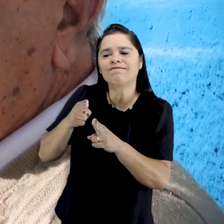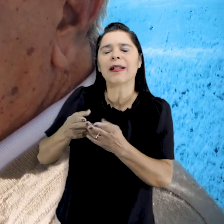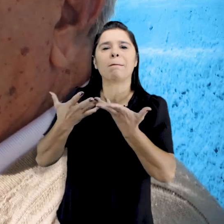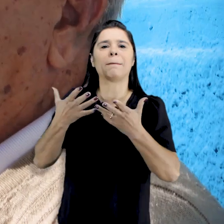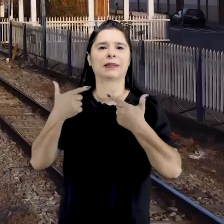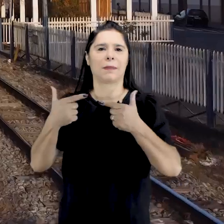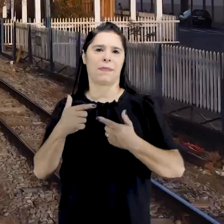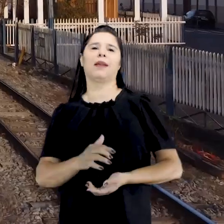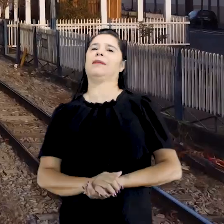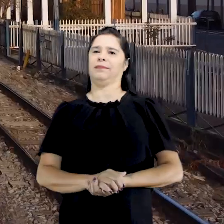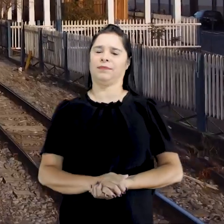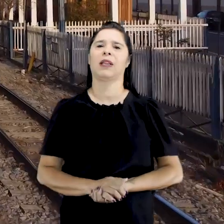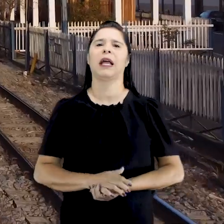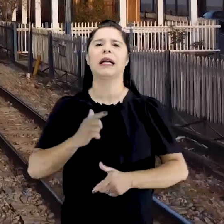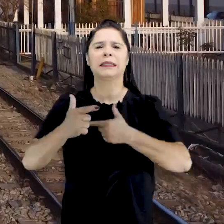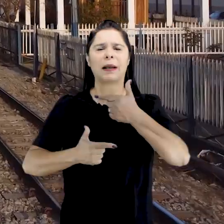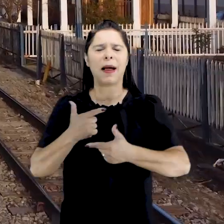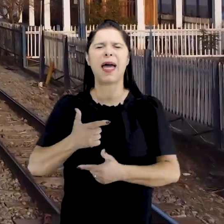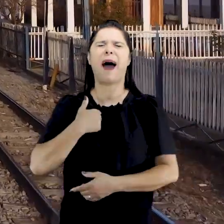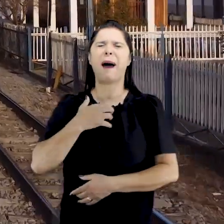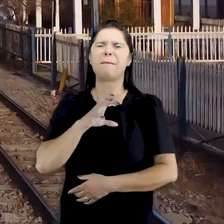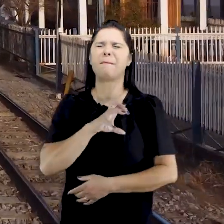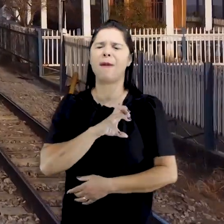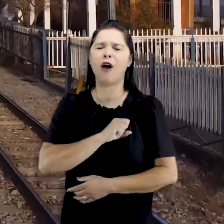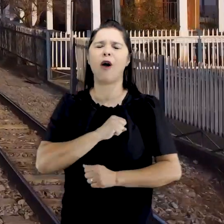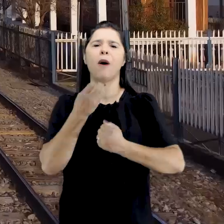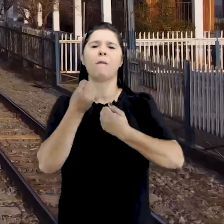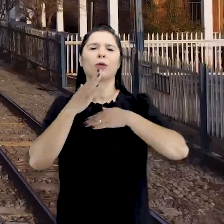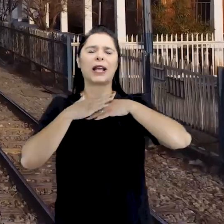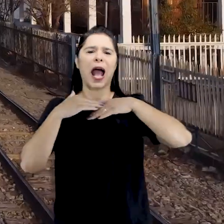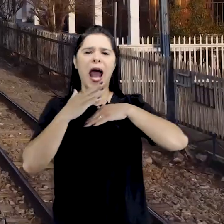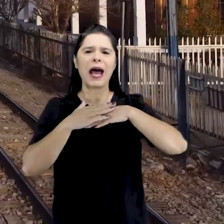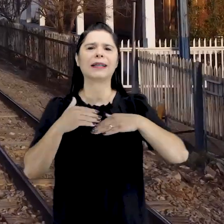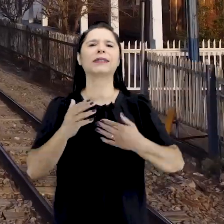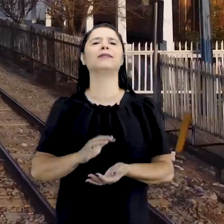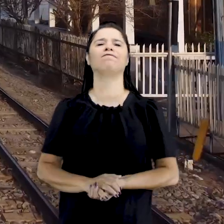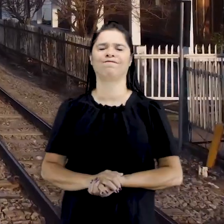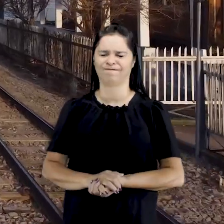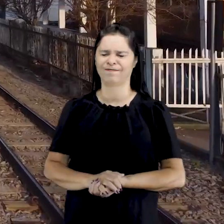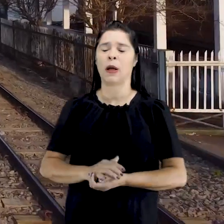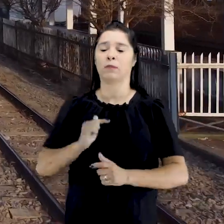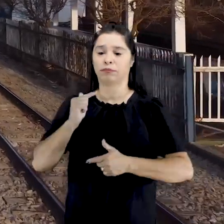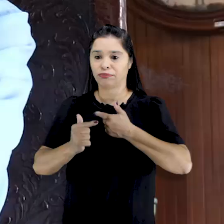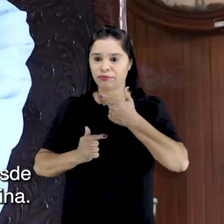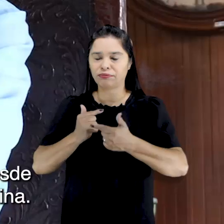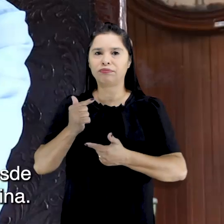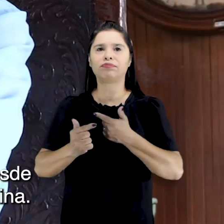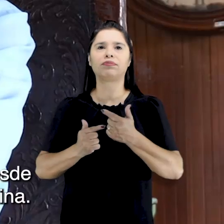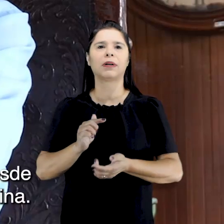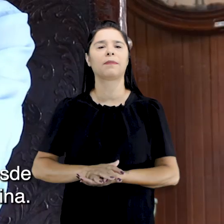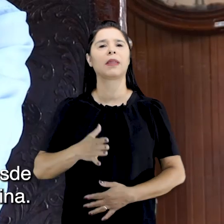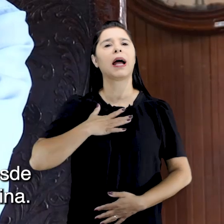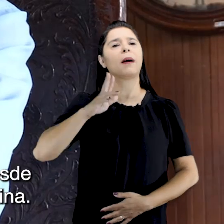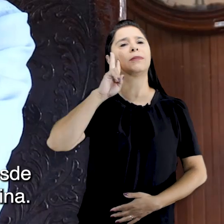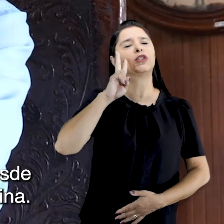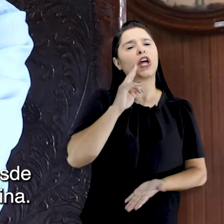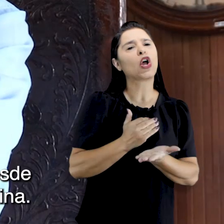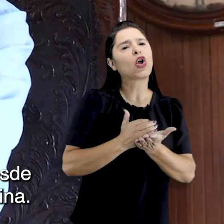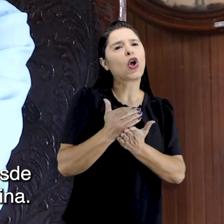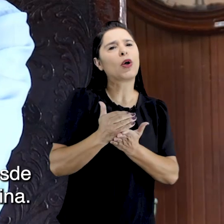ferrovia, certo? Trabalhei com muito amor, com muito carinho, né, com muita dedicação. A minha história